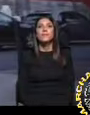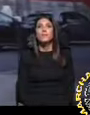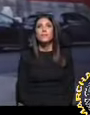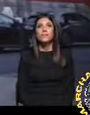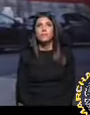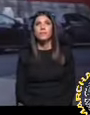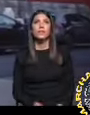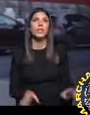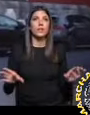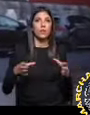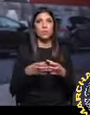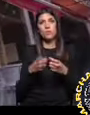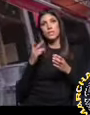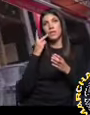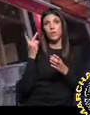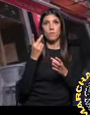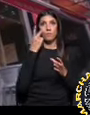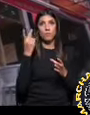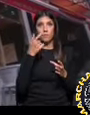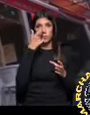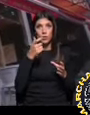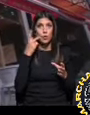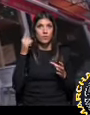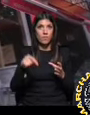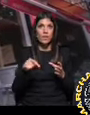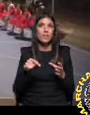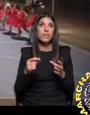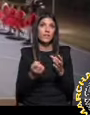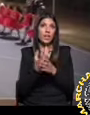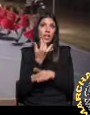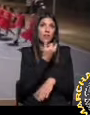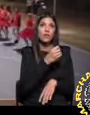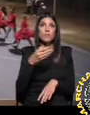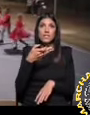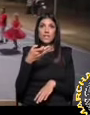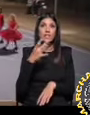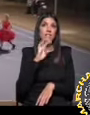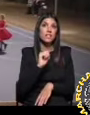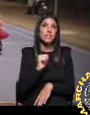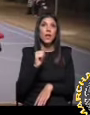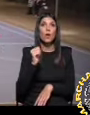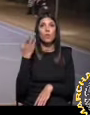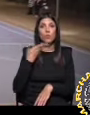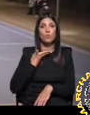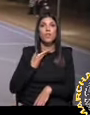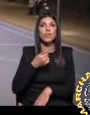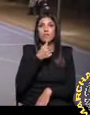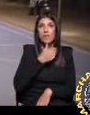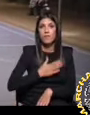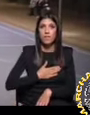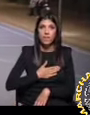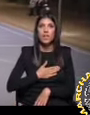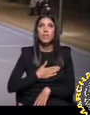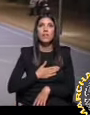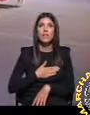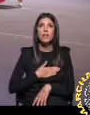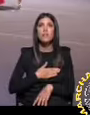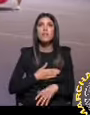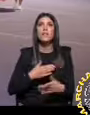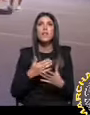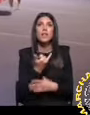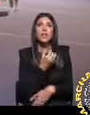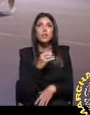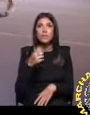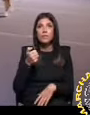A Comissão de Moradores de São Domingos de Benfica foi criada em 2017 por desistência da nossa marcha em 2015, que tinha